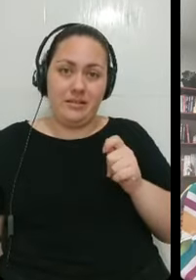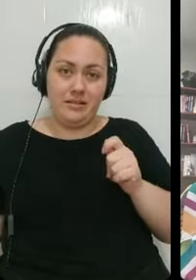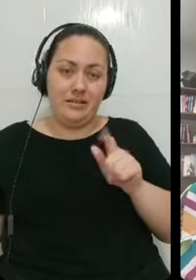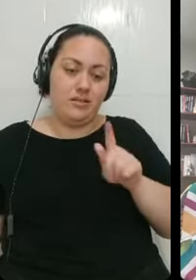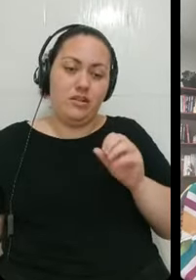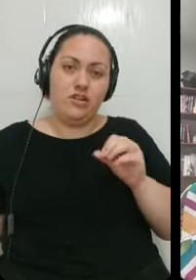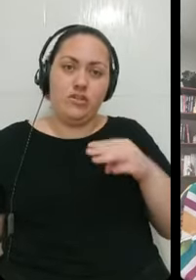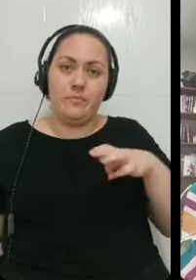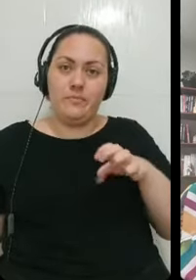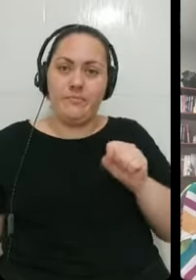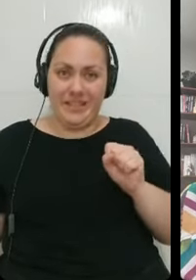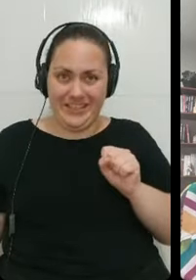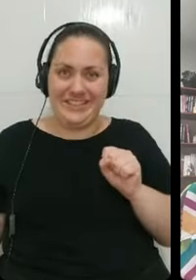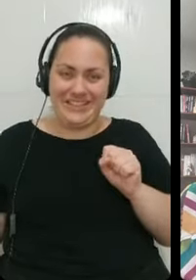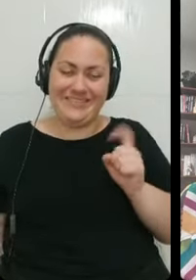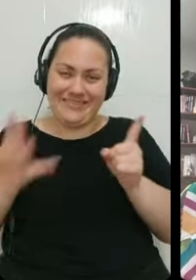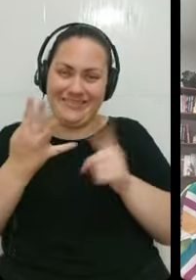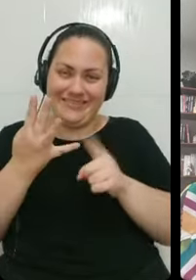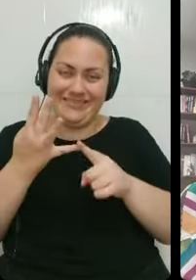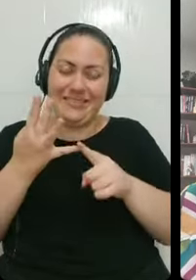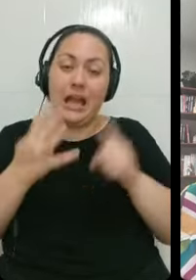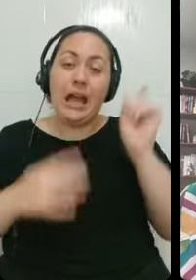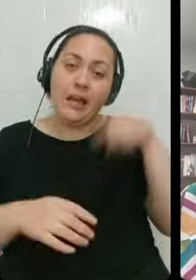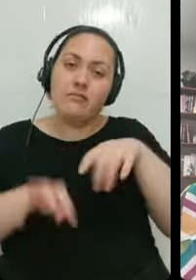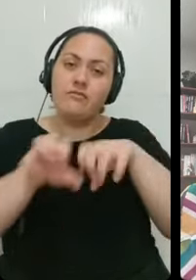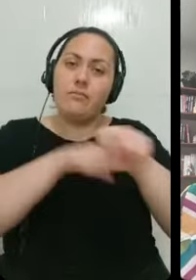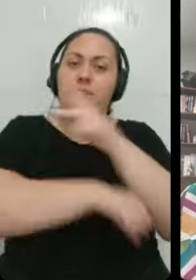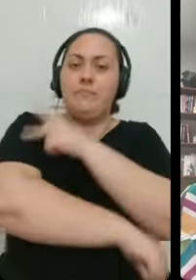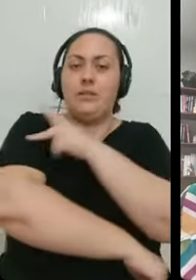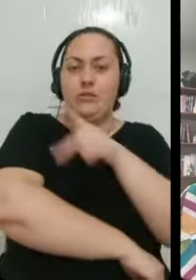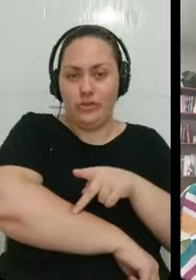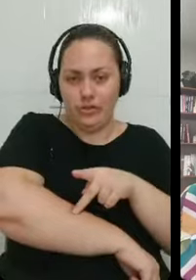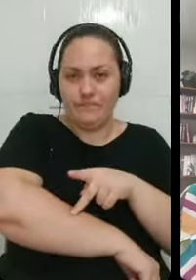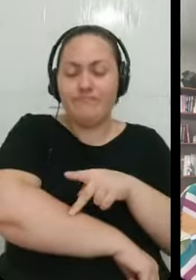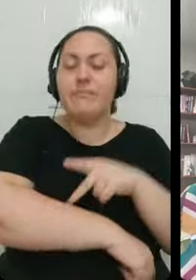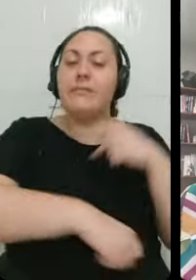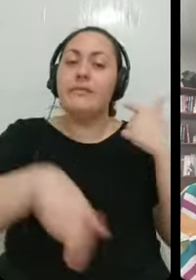Quintanilha Gomes, ela é pedagoga, né? E